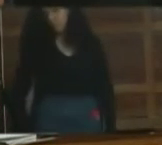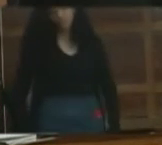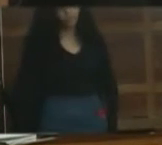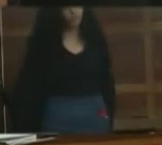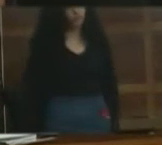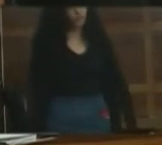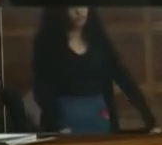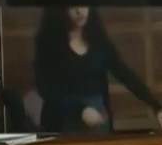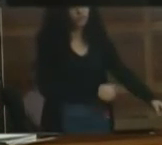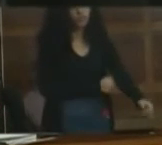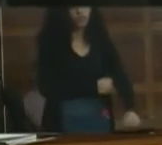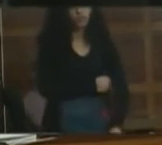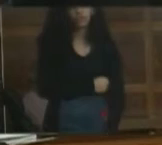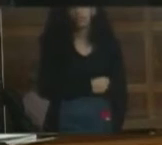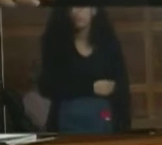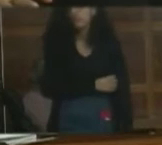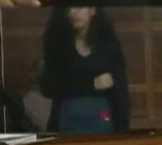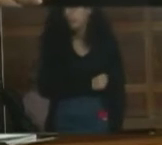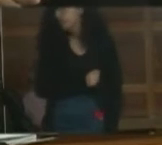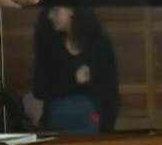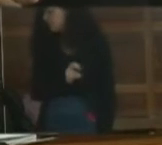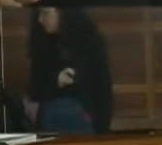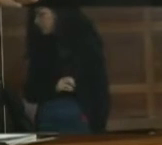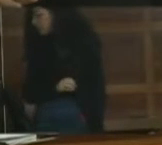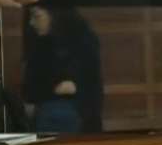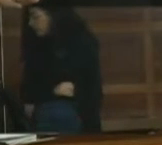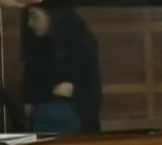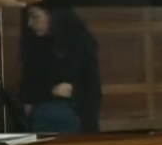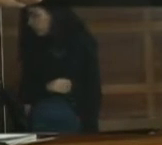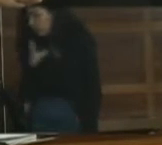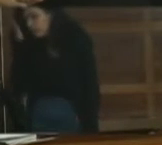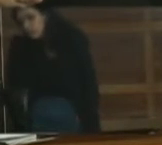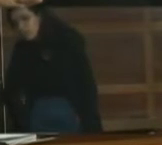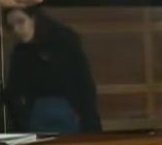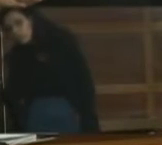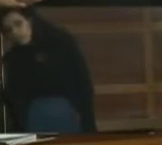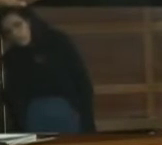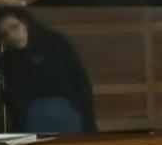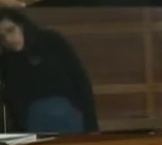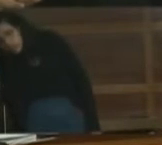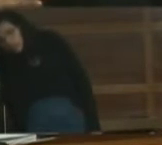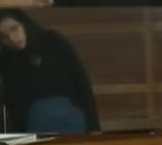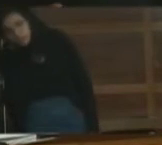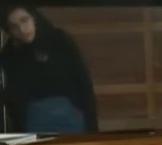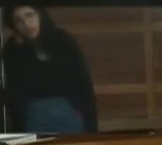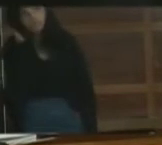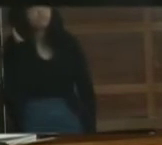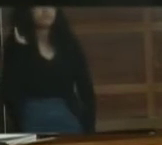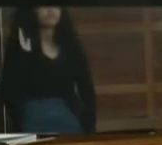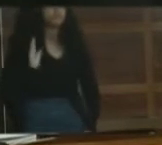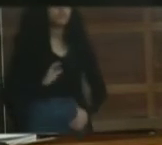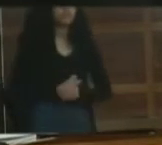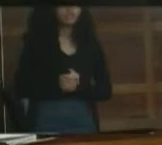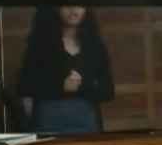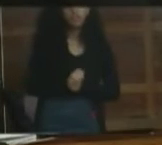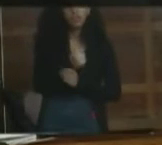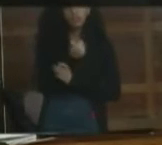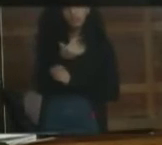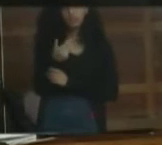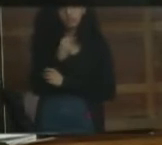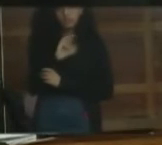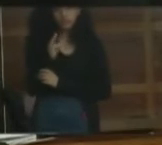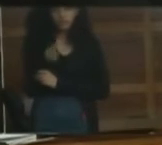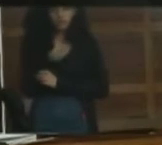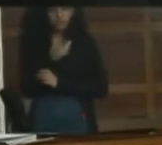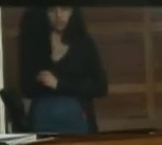na questão de icms é a transpetro e a transpetro ano passado tirou 12 bilhões de